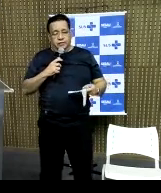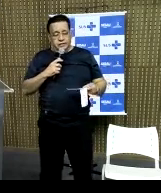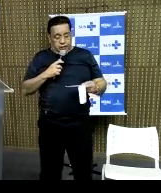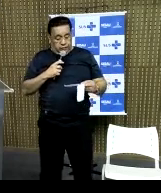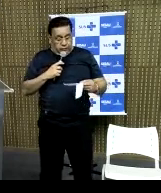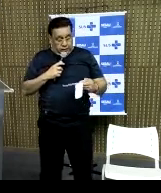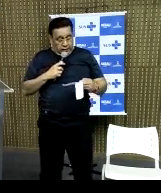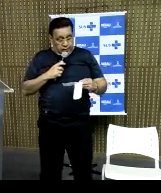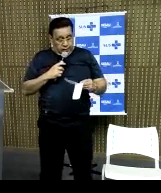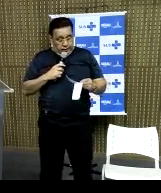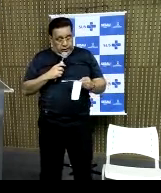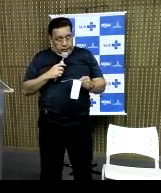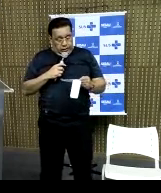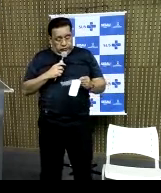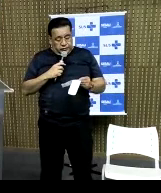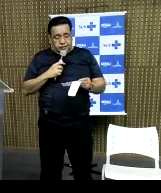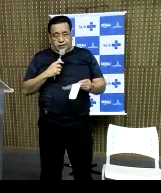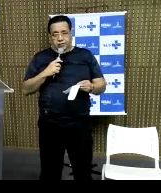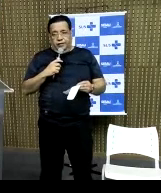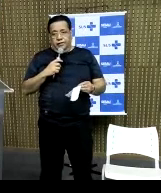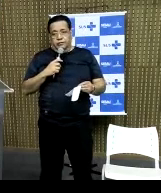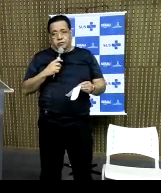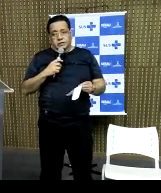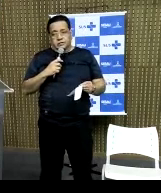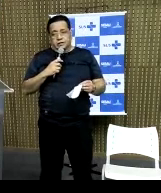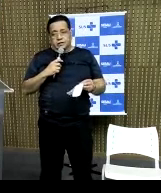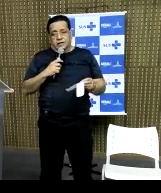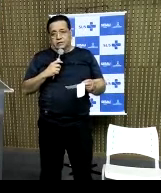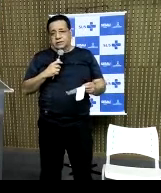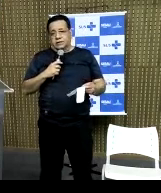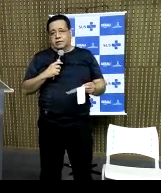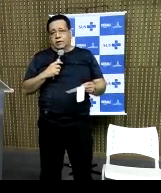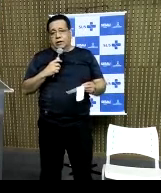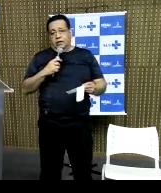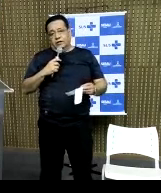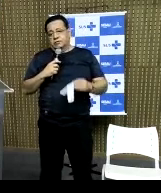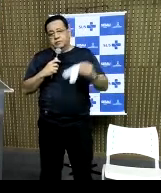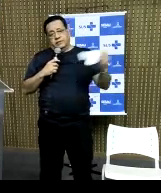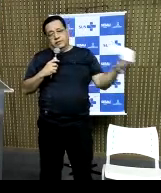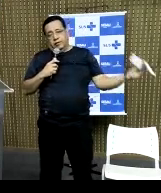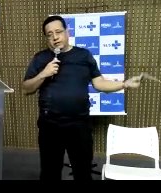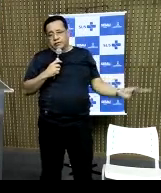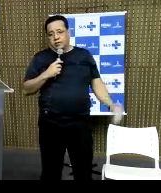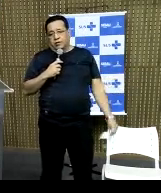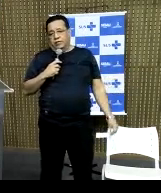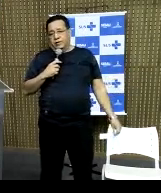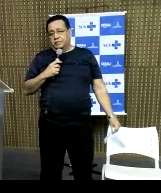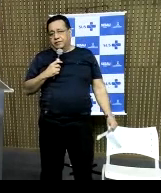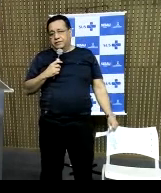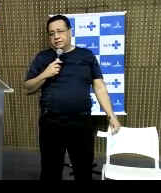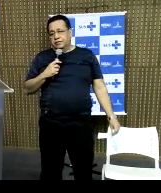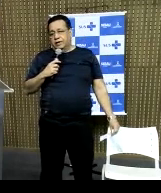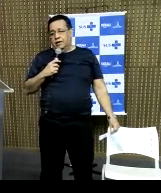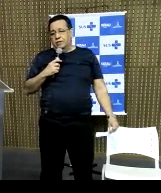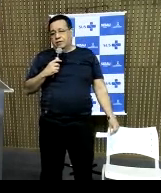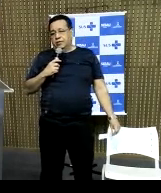mais uma vez aí, tá? E os testes HIV, todos eles são realizados, né? O que tem um suspeito, eles retornam novamente para